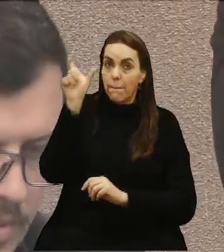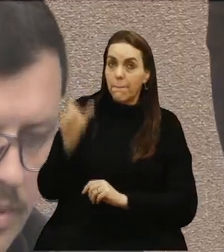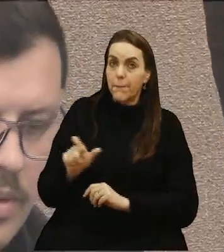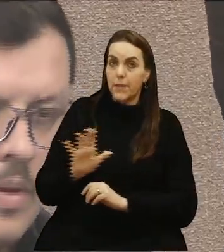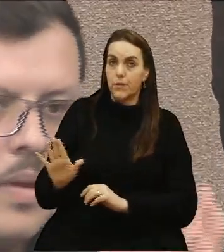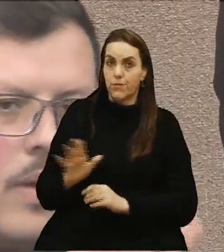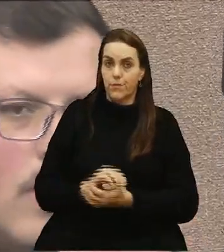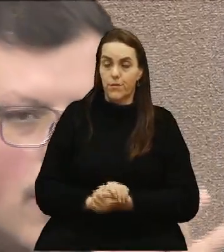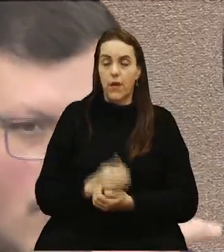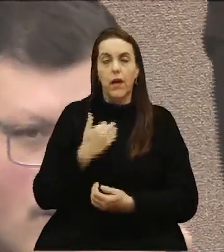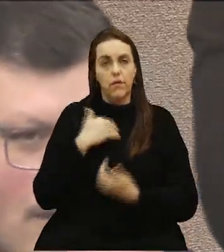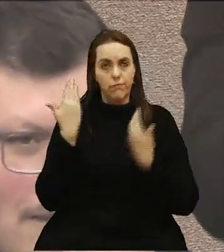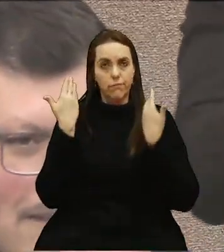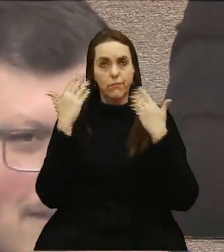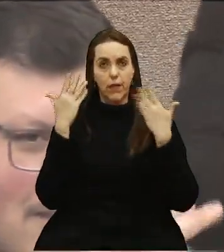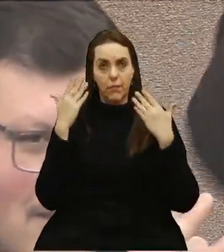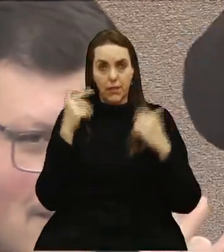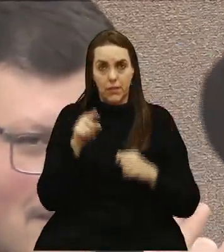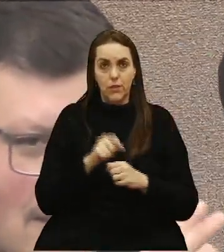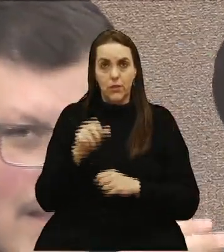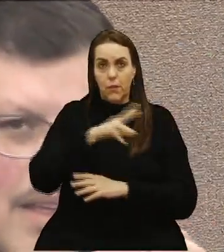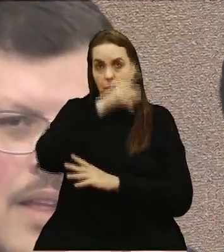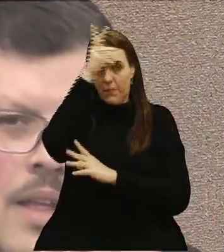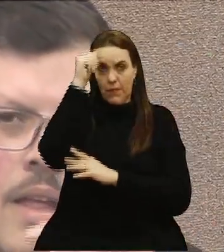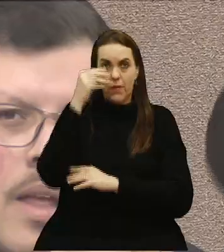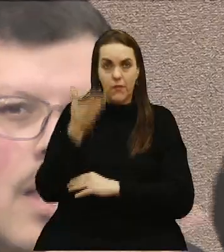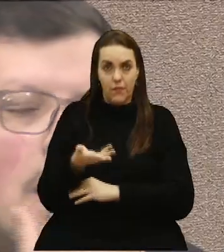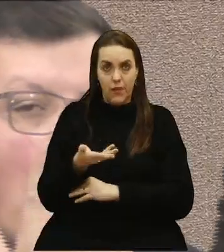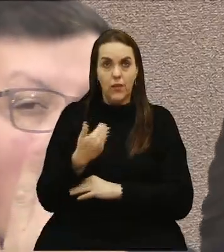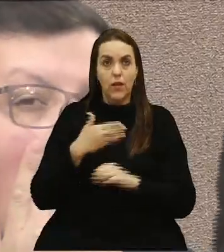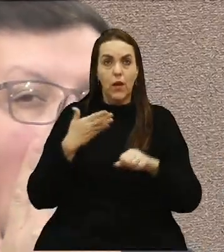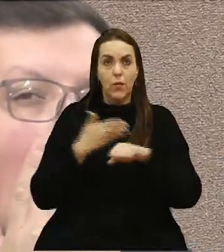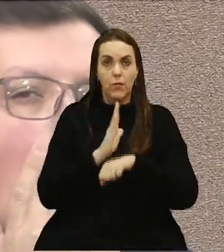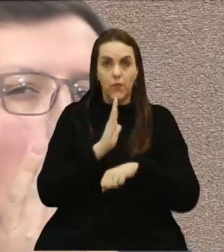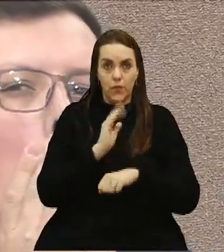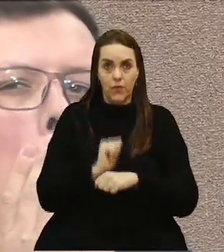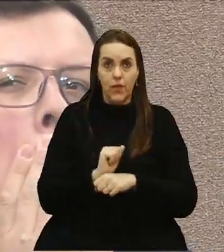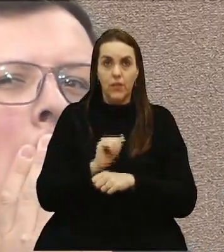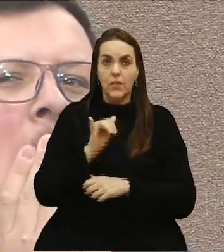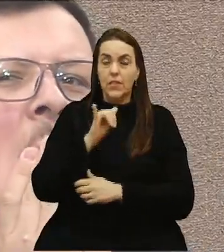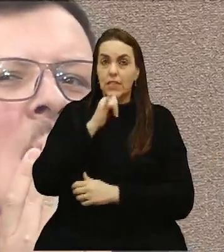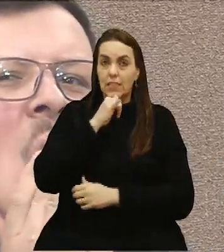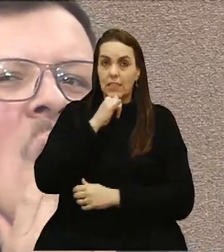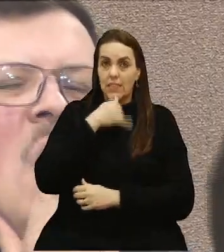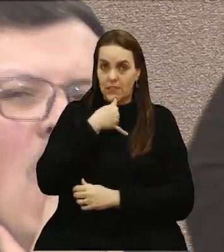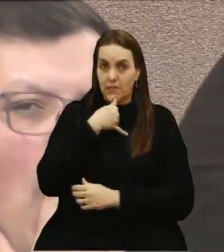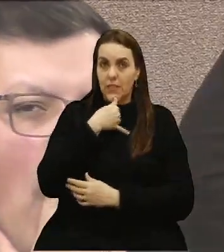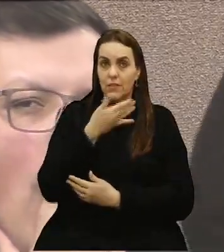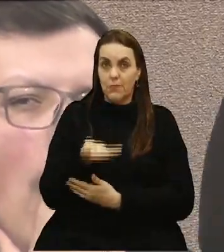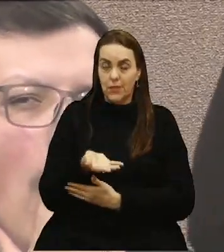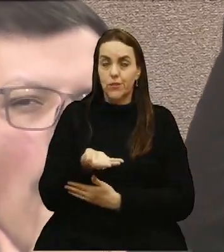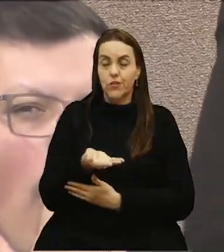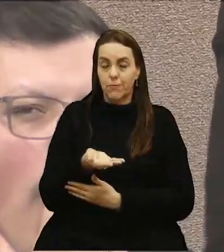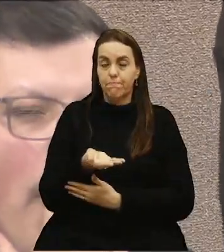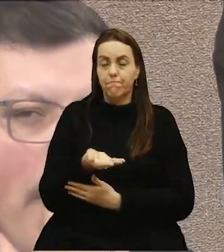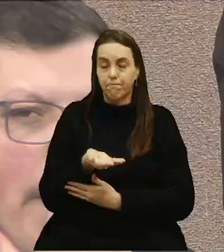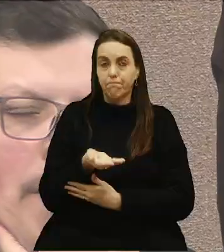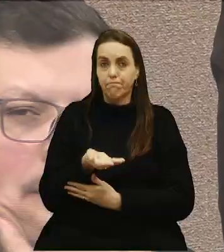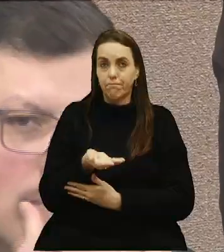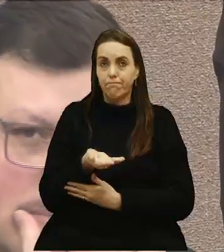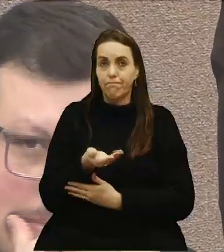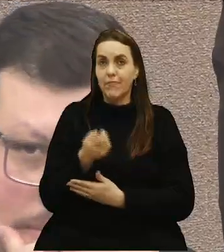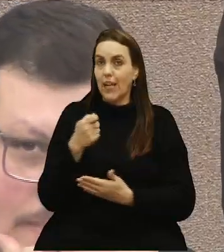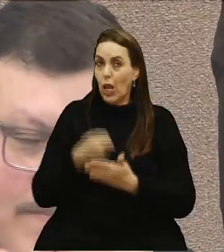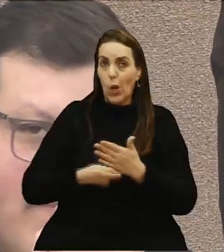aqui eu parabenizo ao prefeito por ter aprovado isso. Infelizmente, infelizmente, sem